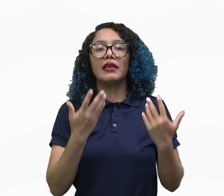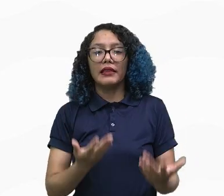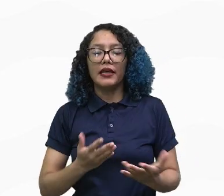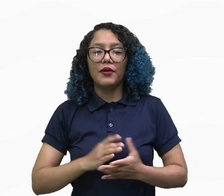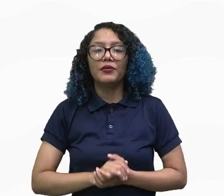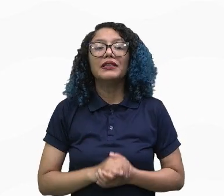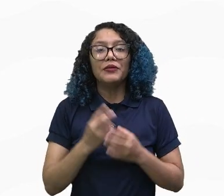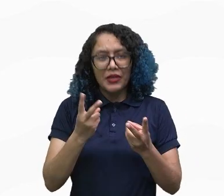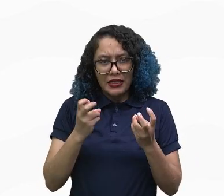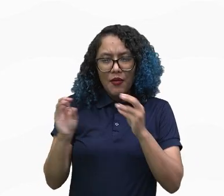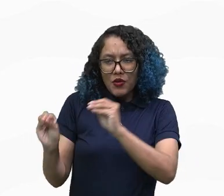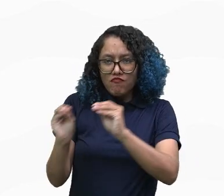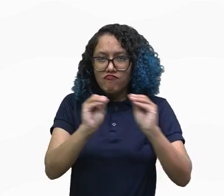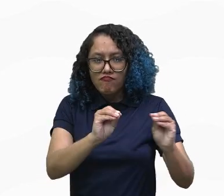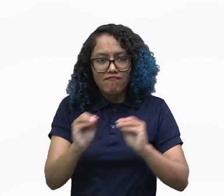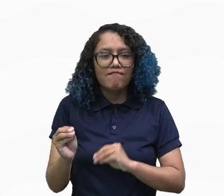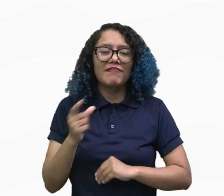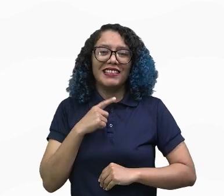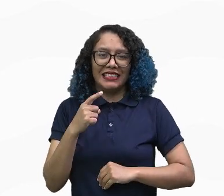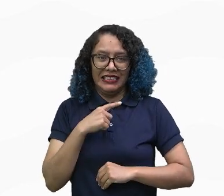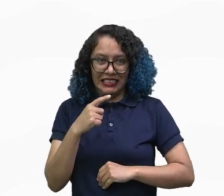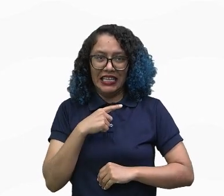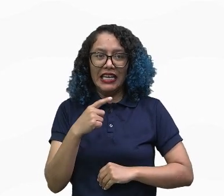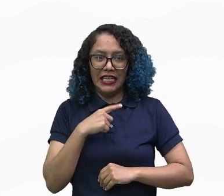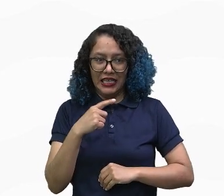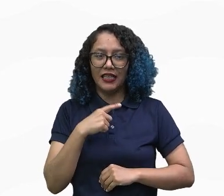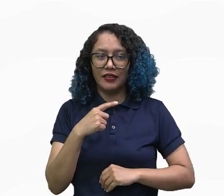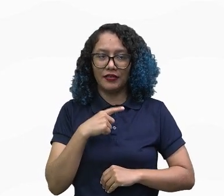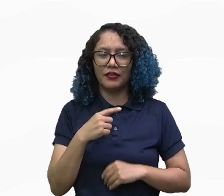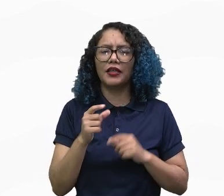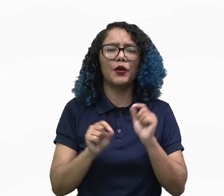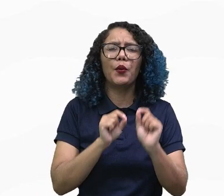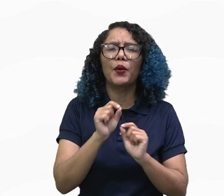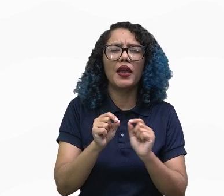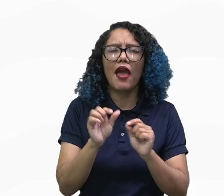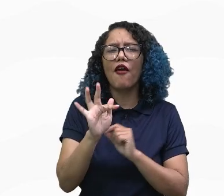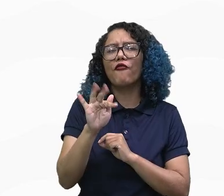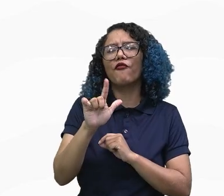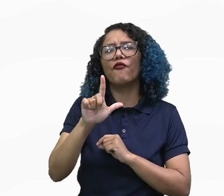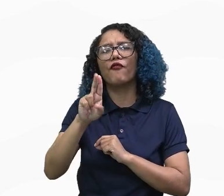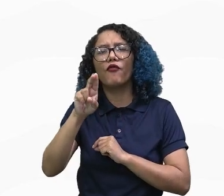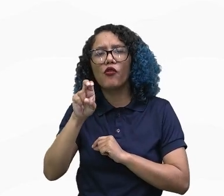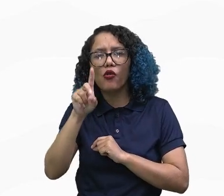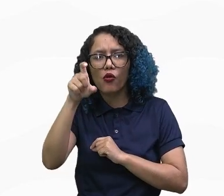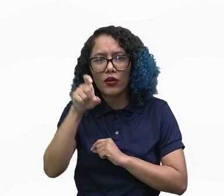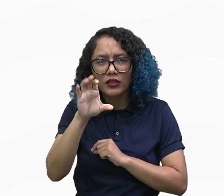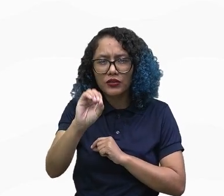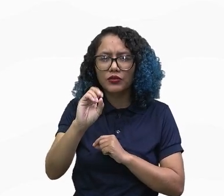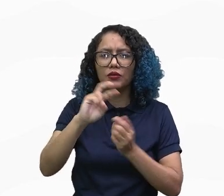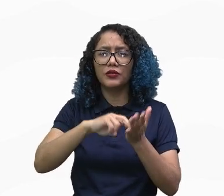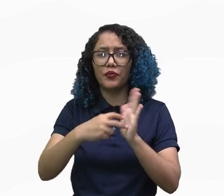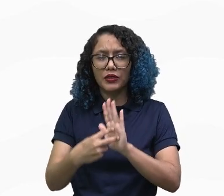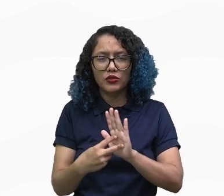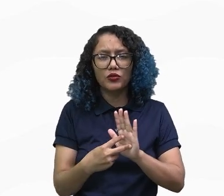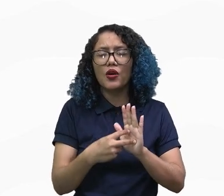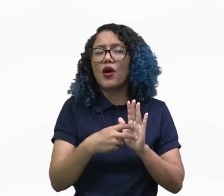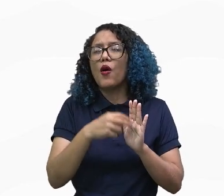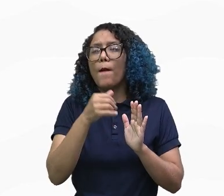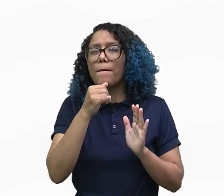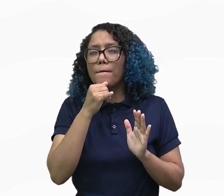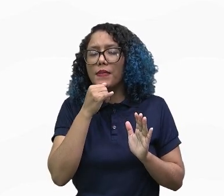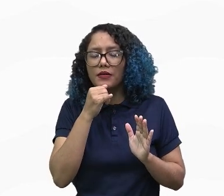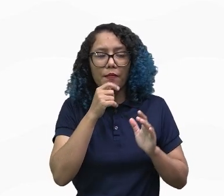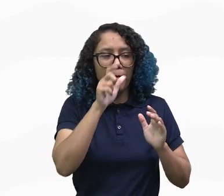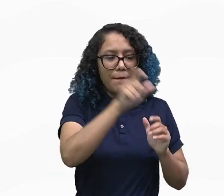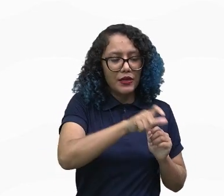Que realmente acaba sendo esse movimento de pessoas de um lugar para o outro, saindo ali no mesmo estado,